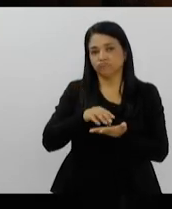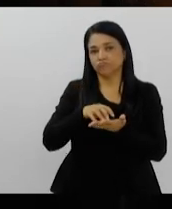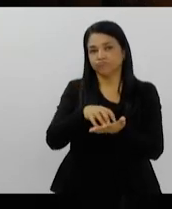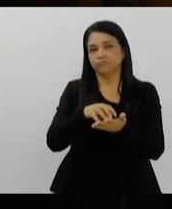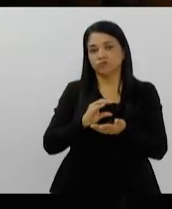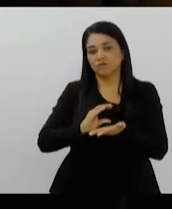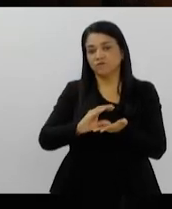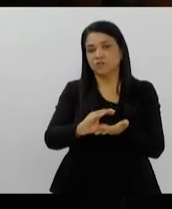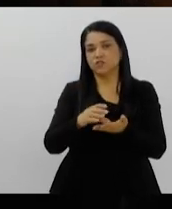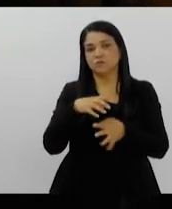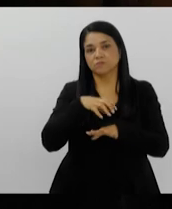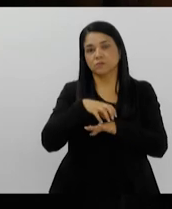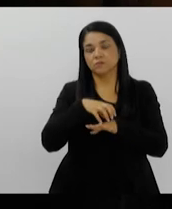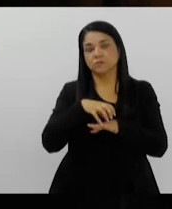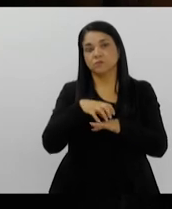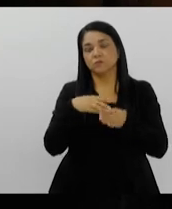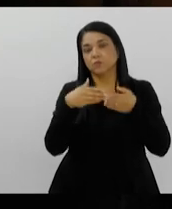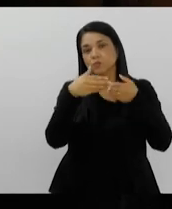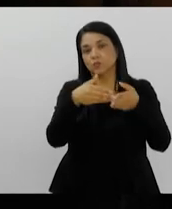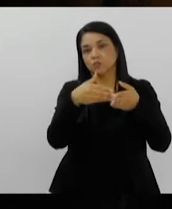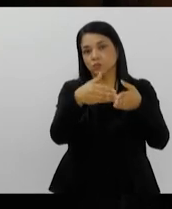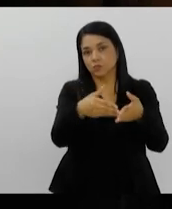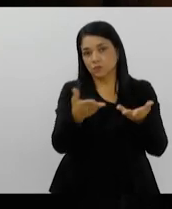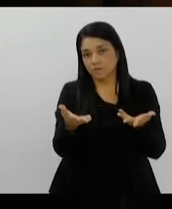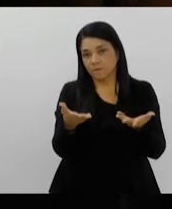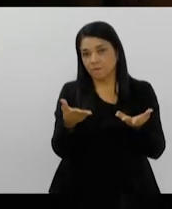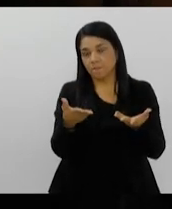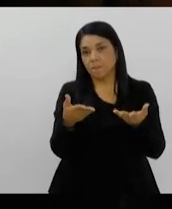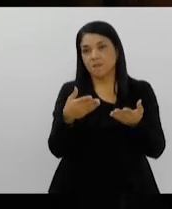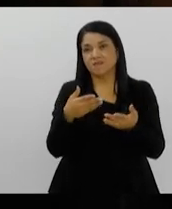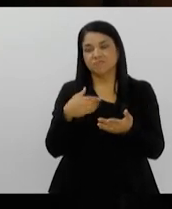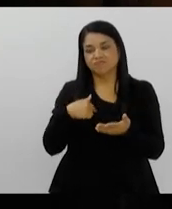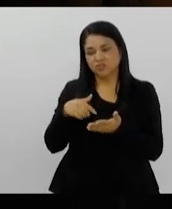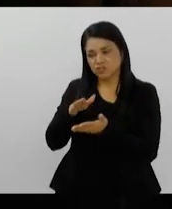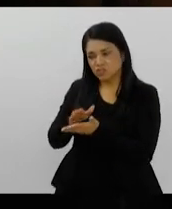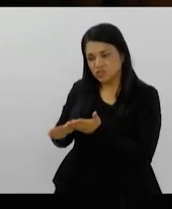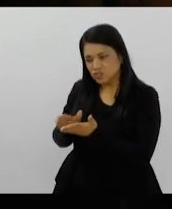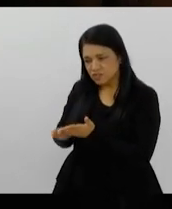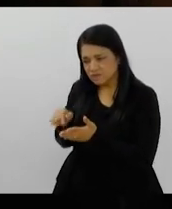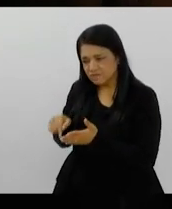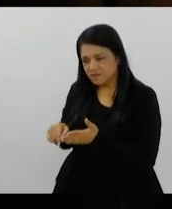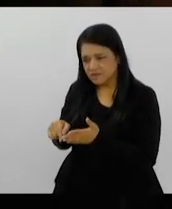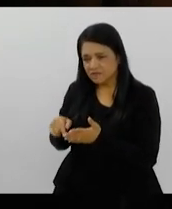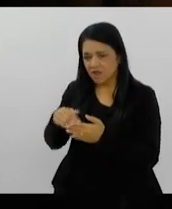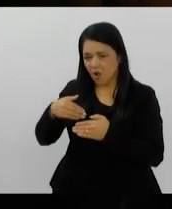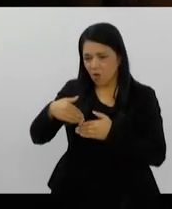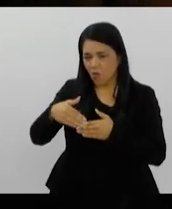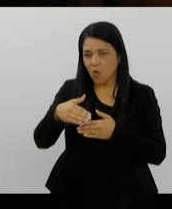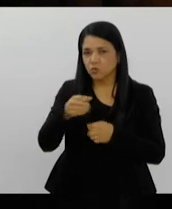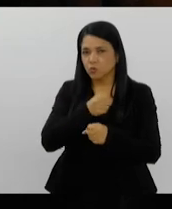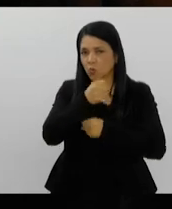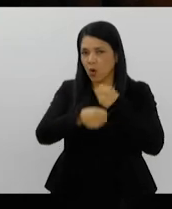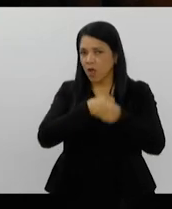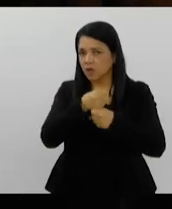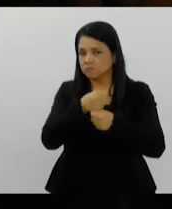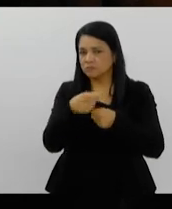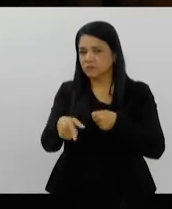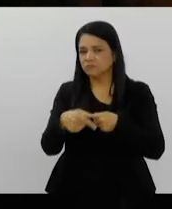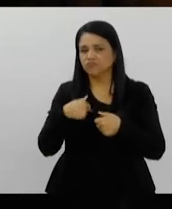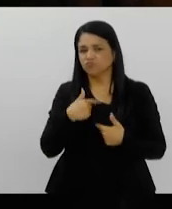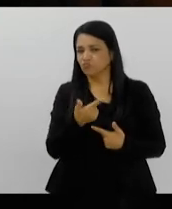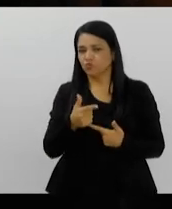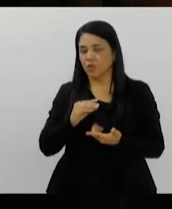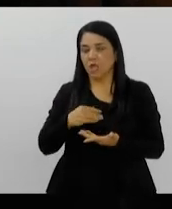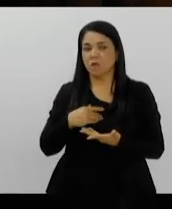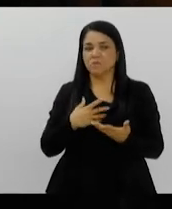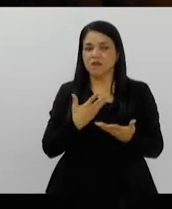isso? Está subestimando uma despesa para depois, ao longo do ano, dizer que não tem dinheiro e querer meter a mão no dinheiro dos aposentados,